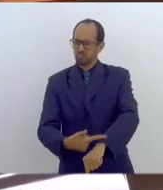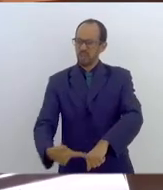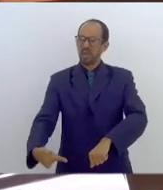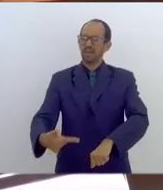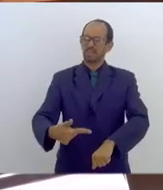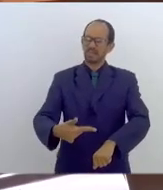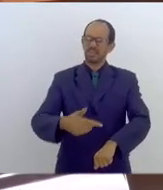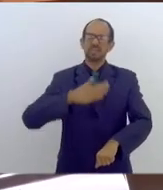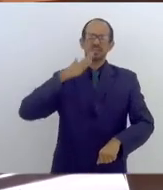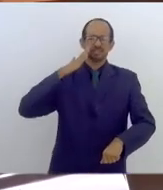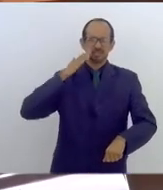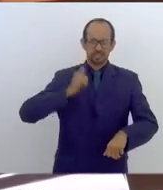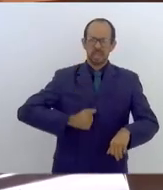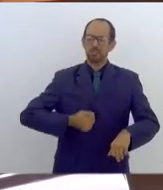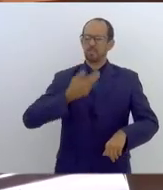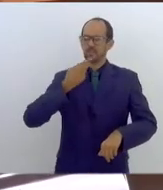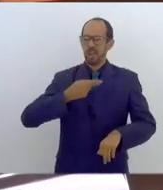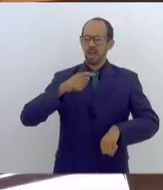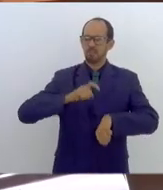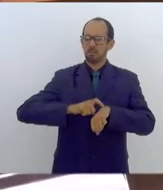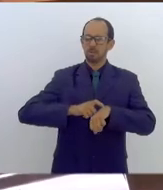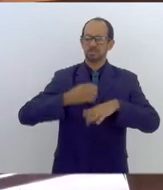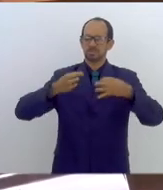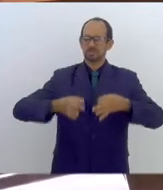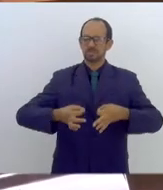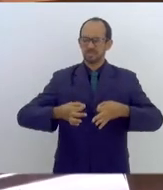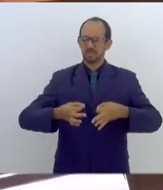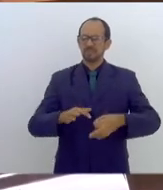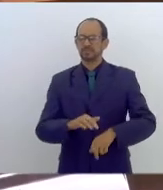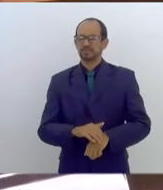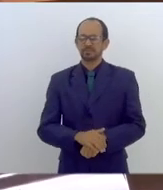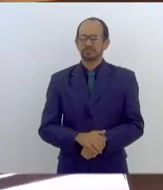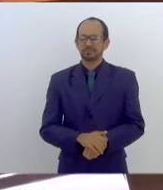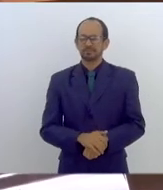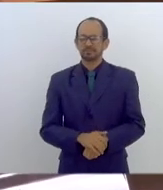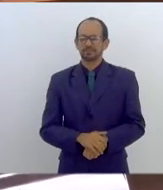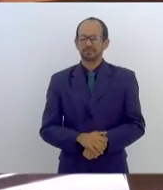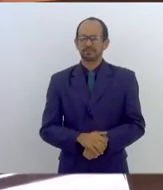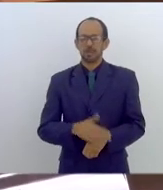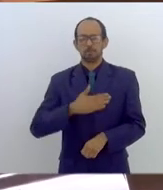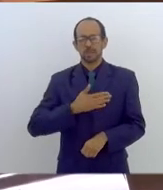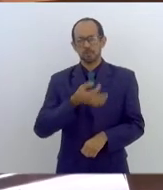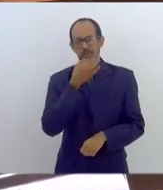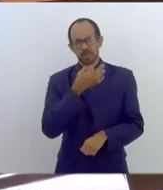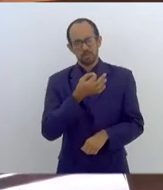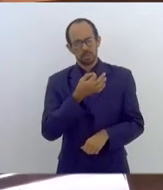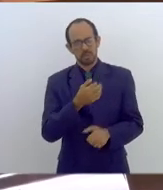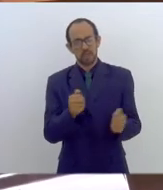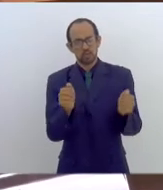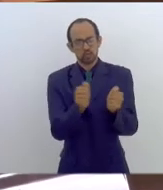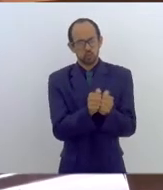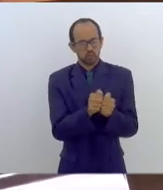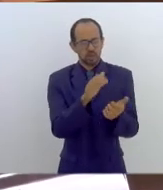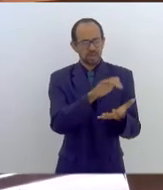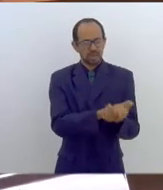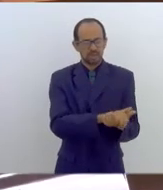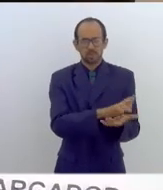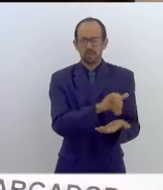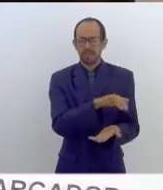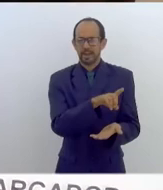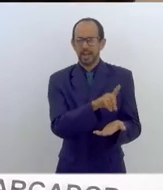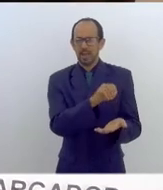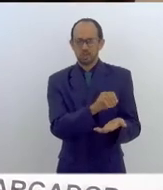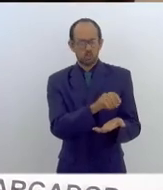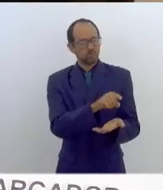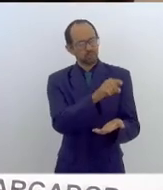sabe se colocar e eu acho que prestar ao lado do Ricardo Alberto Você é